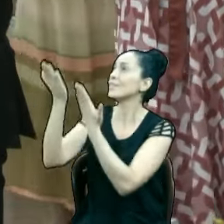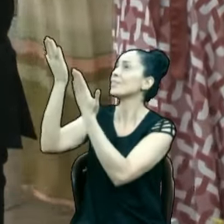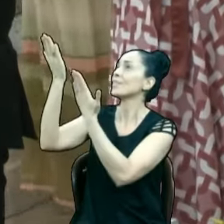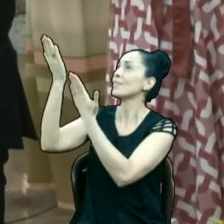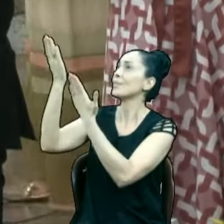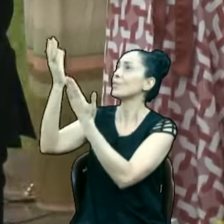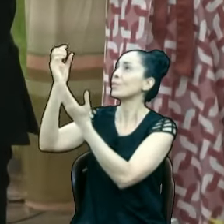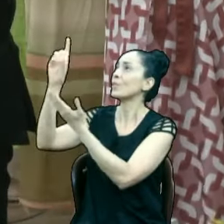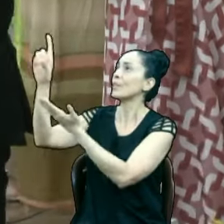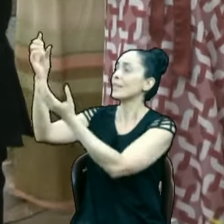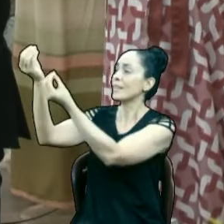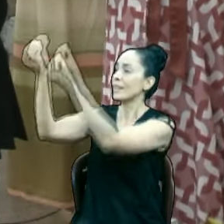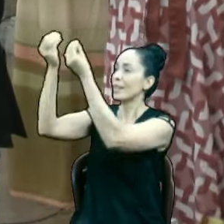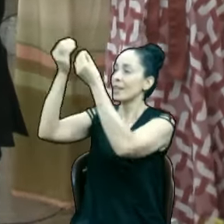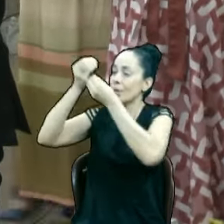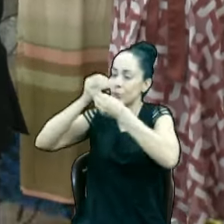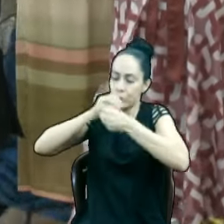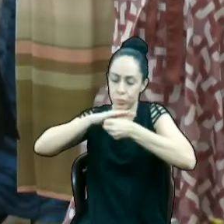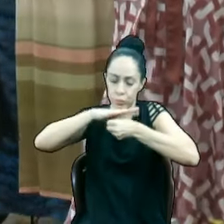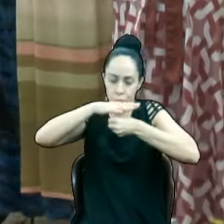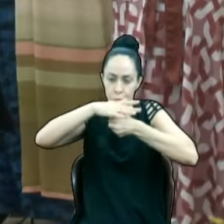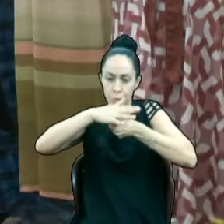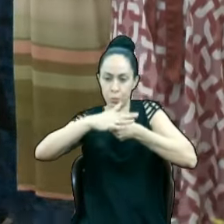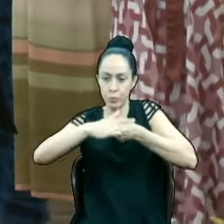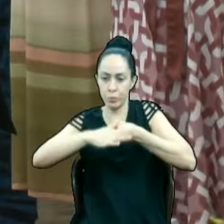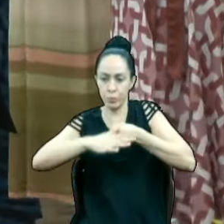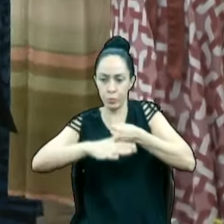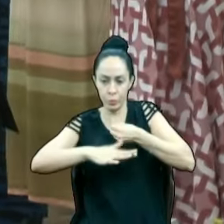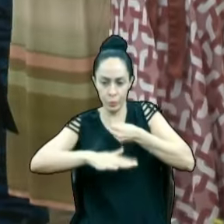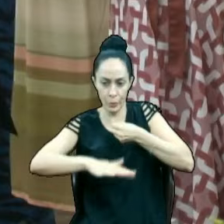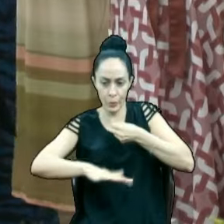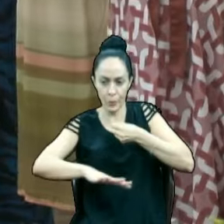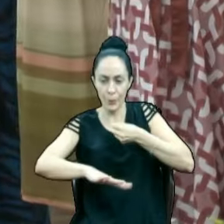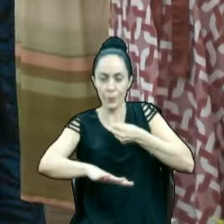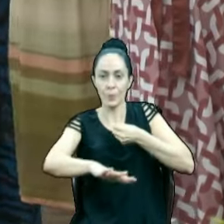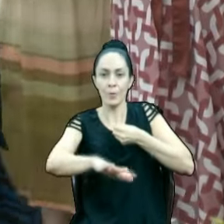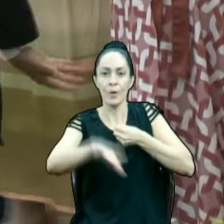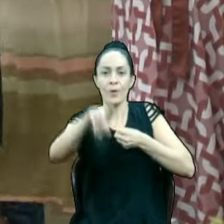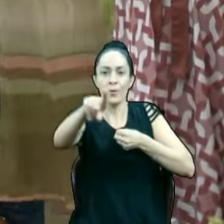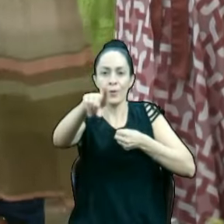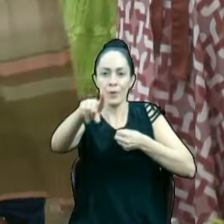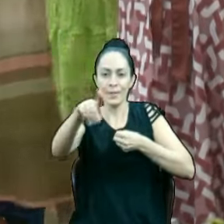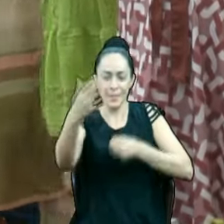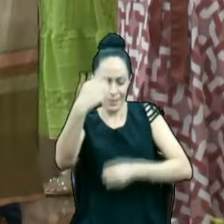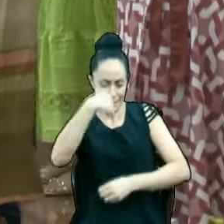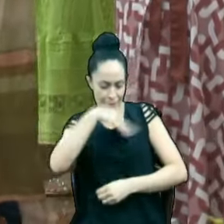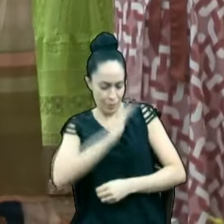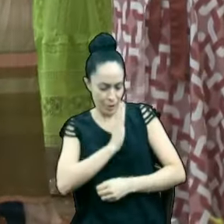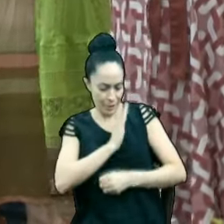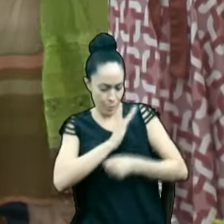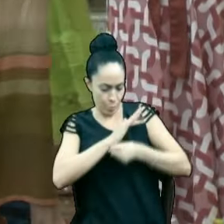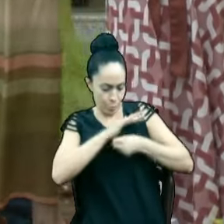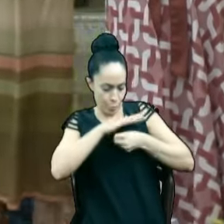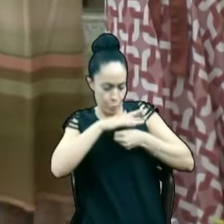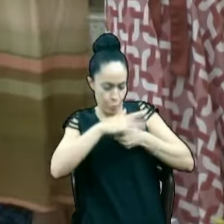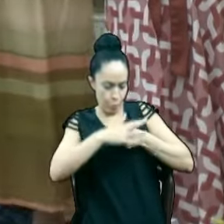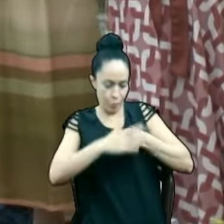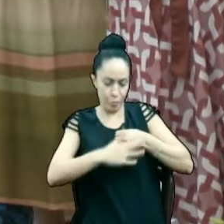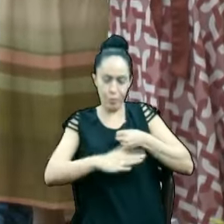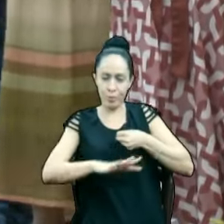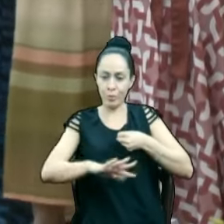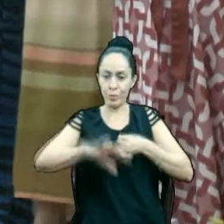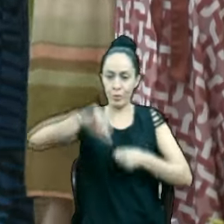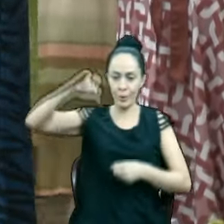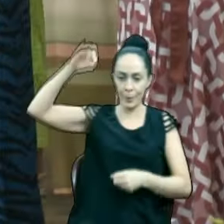cheio cheio pai cheio mas cheio até transbordar do Espírito de Deus